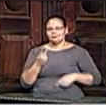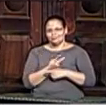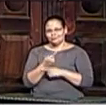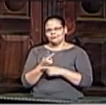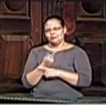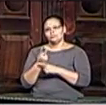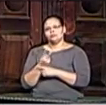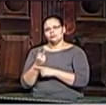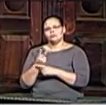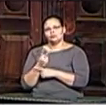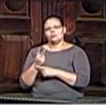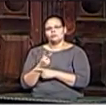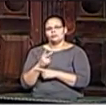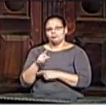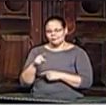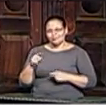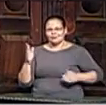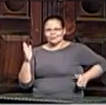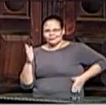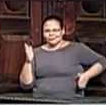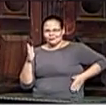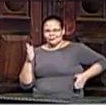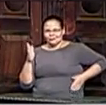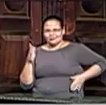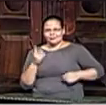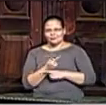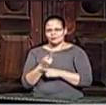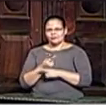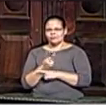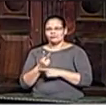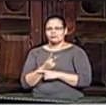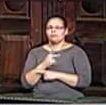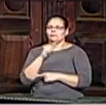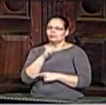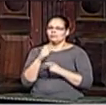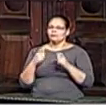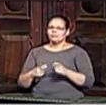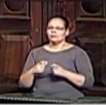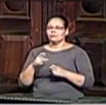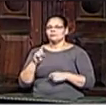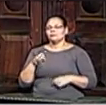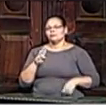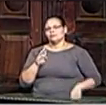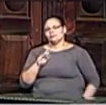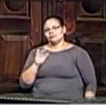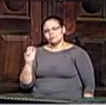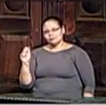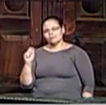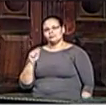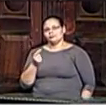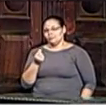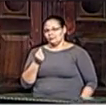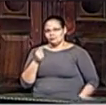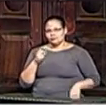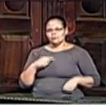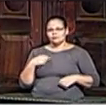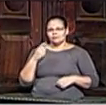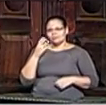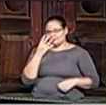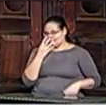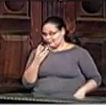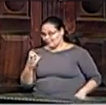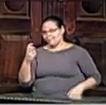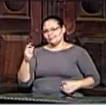procura, né, por esses marginais, porque o poder aquisitivo de muitos que moram na Barra da Tijuca atraem para que essas pessoas